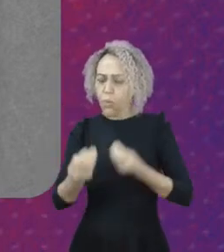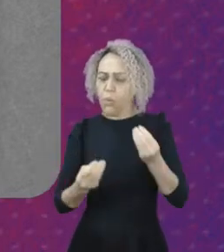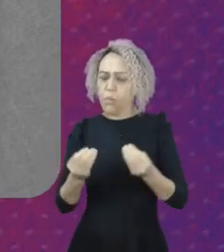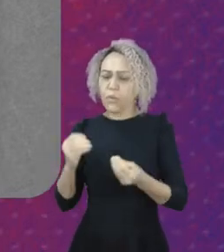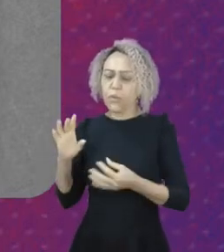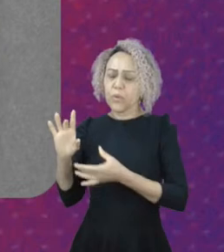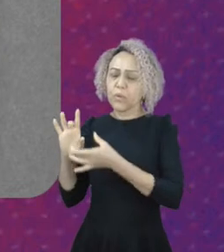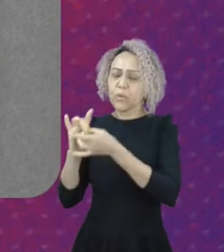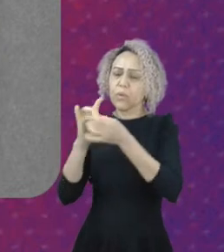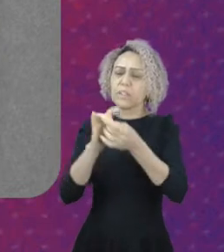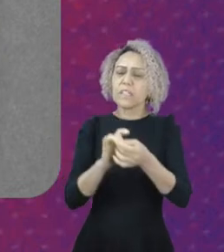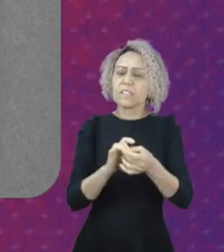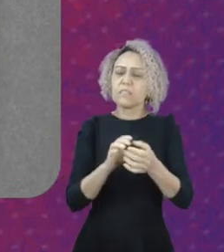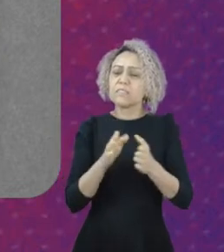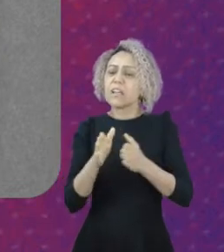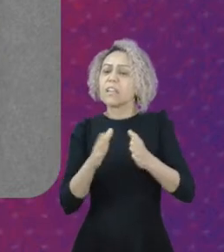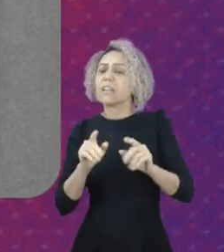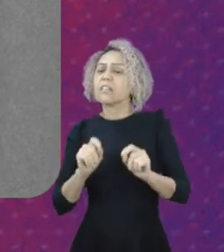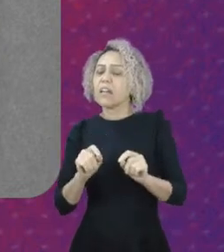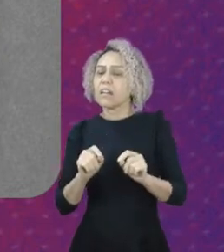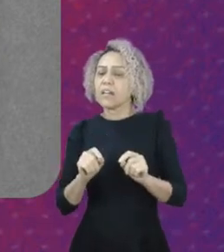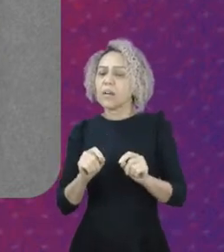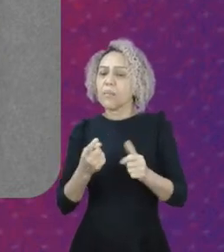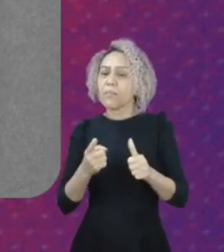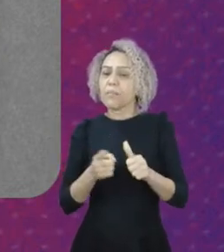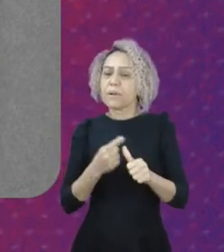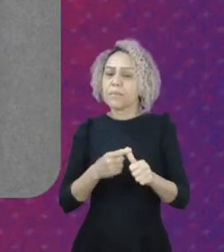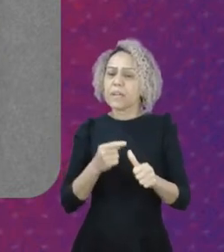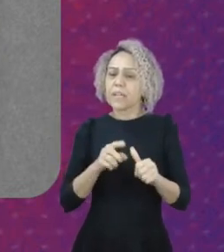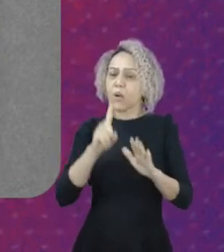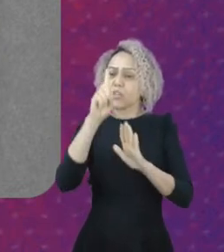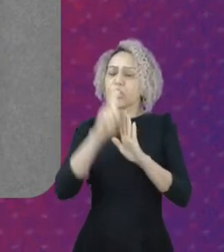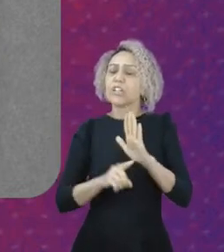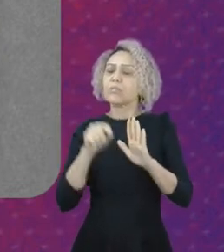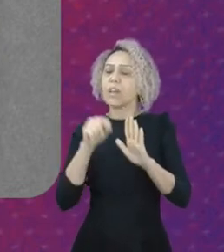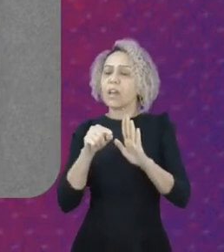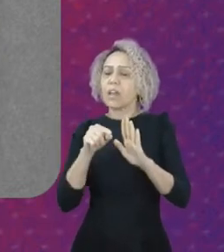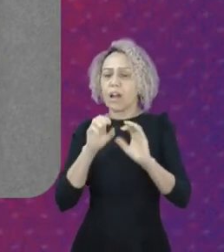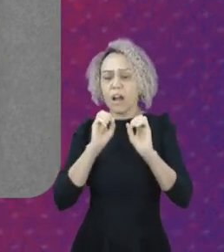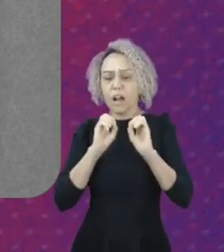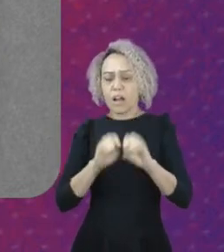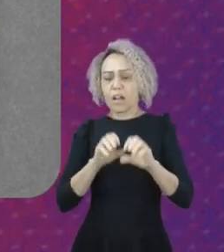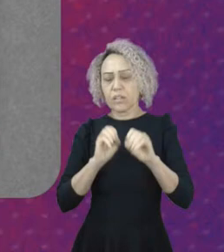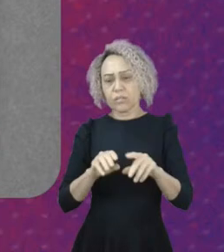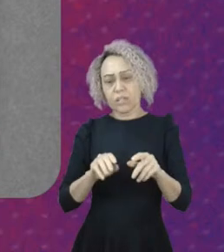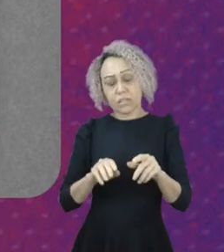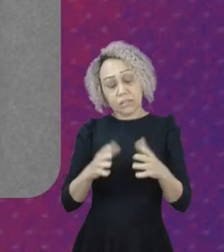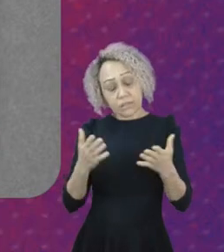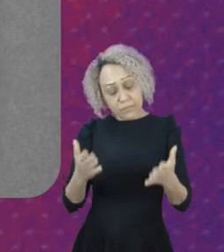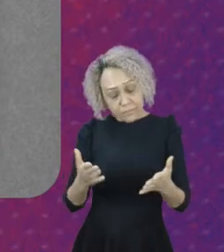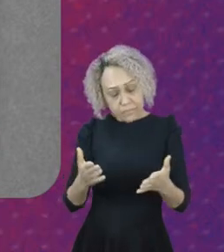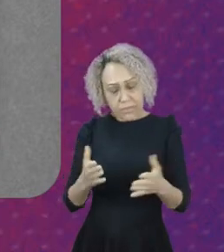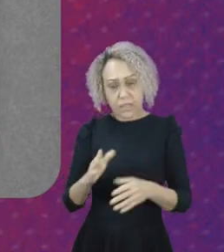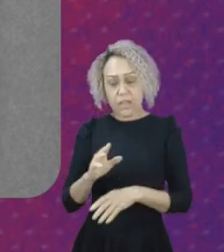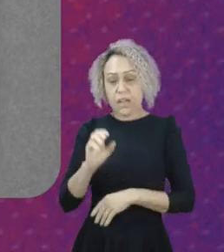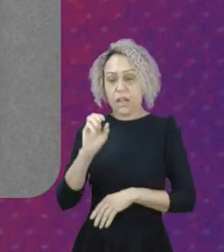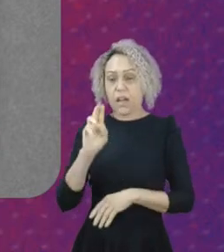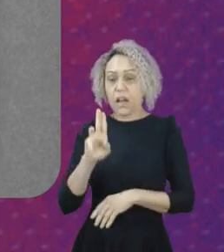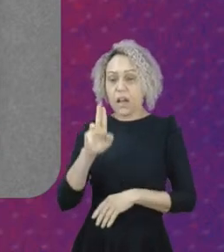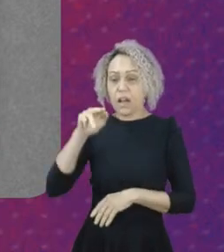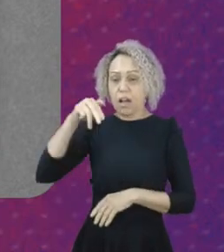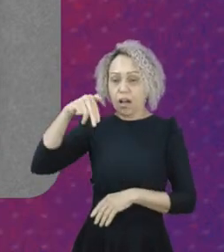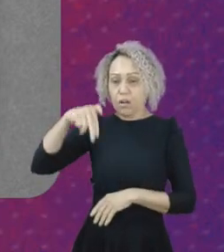discutir todos esses direitos básicos. O primeiro deles é o direito à educação, né? Segundo a Unesco, no Atlas de